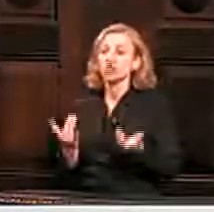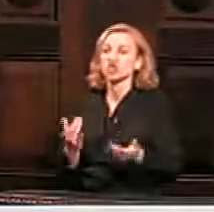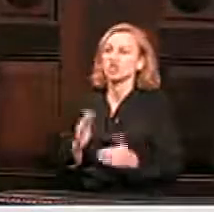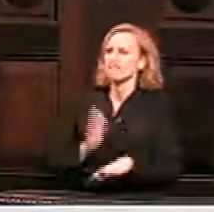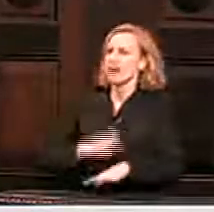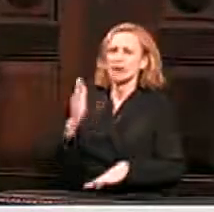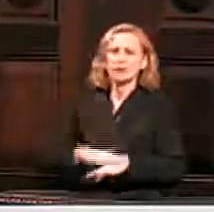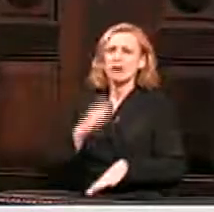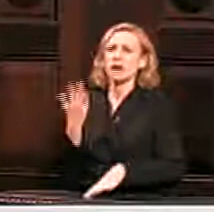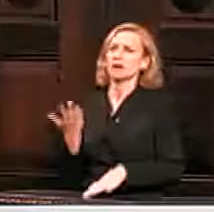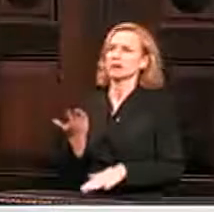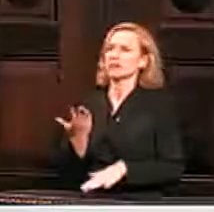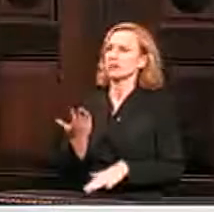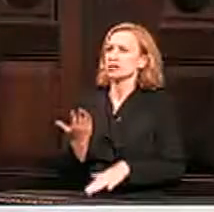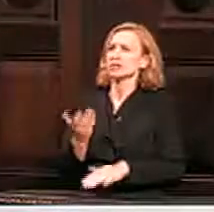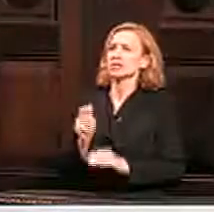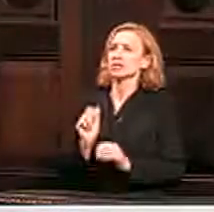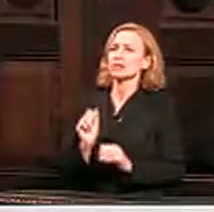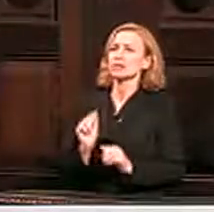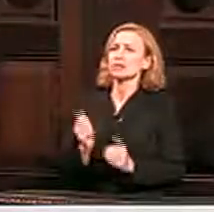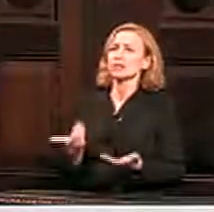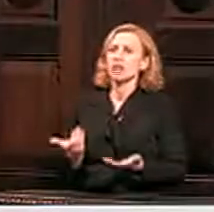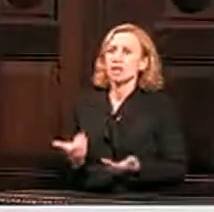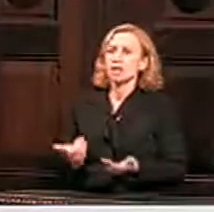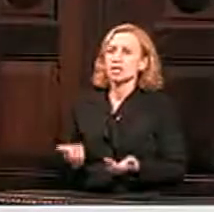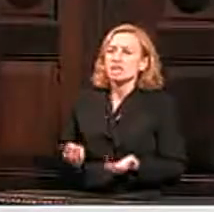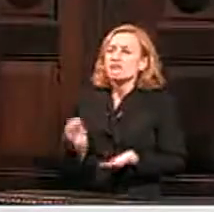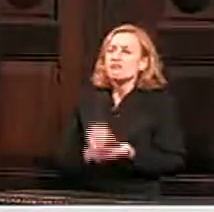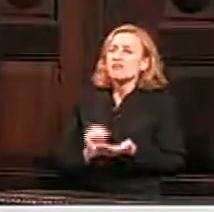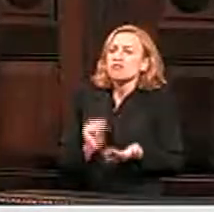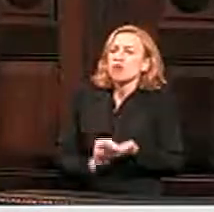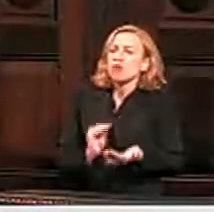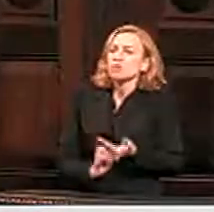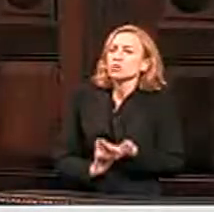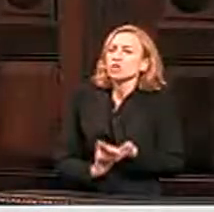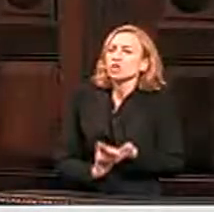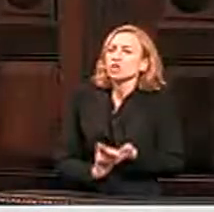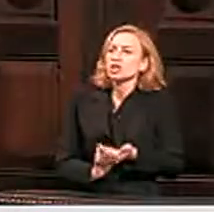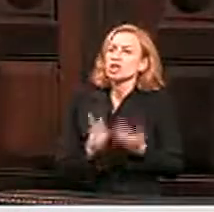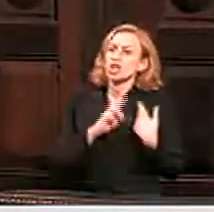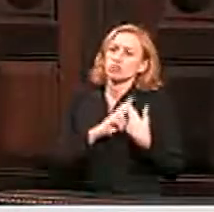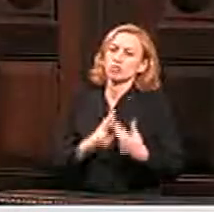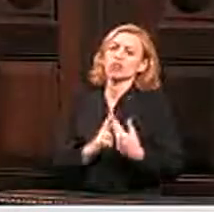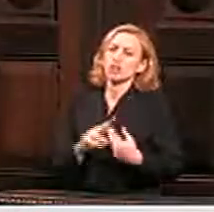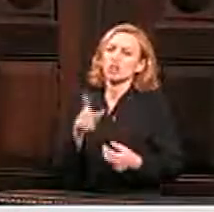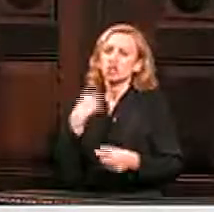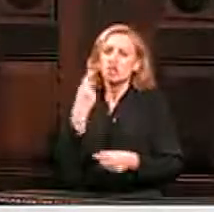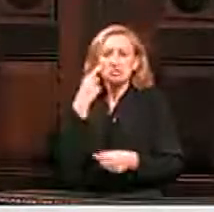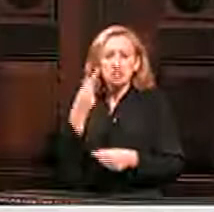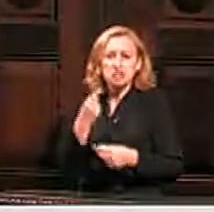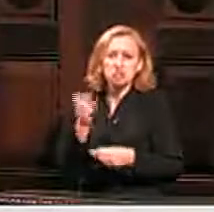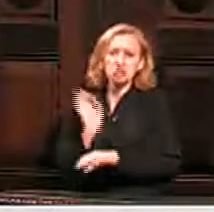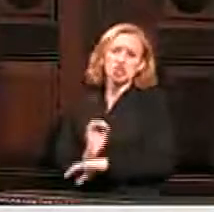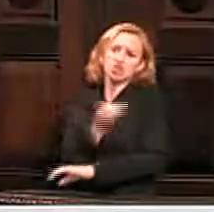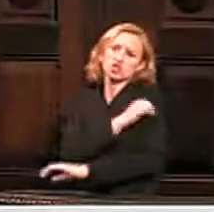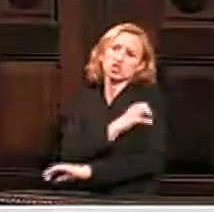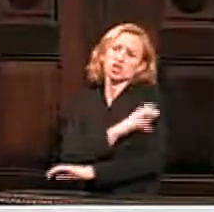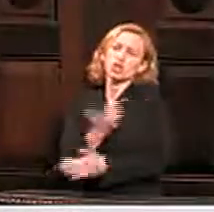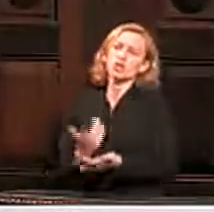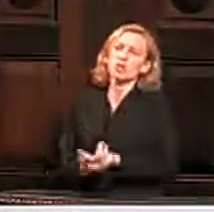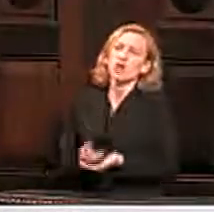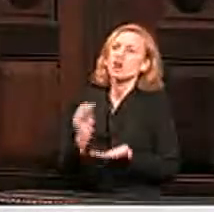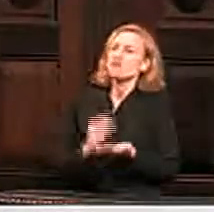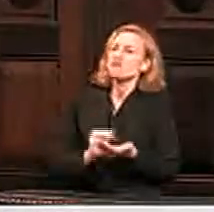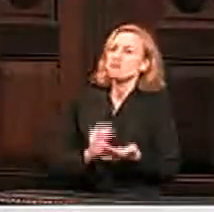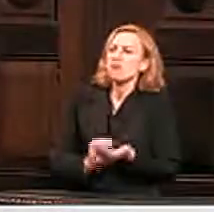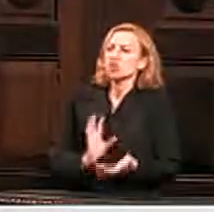mais decente e não essa imoralidade que existe atualmente no estado do Rio de Janeiro, de forma a desrespeitar